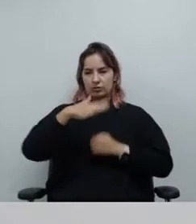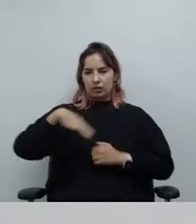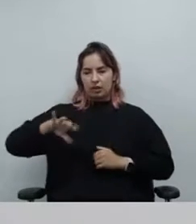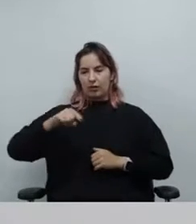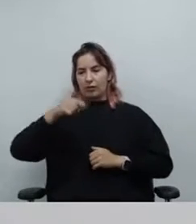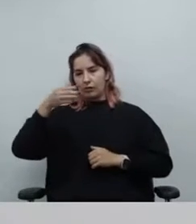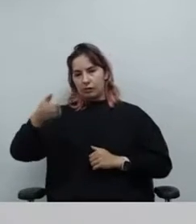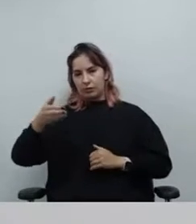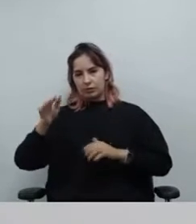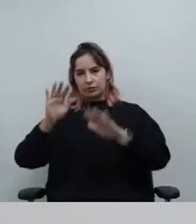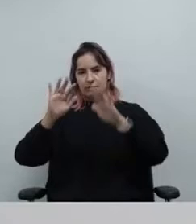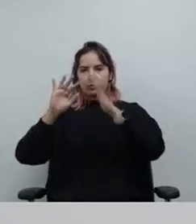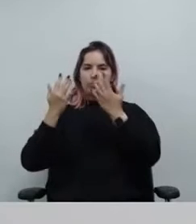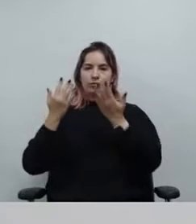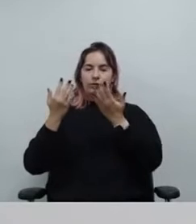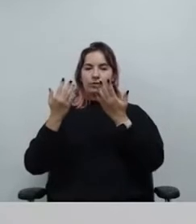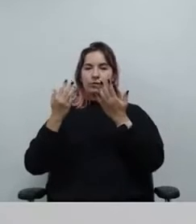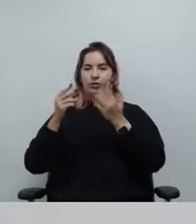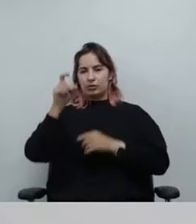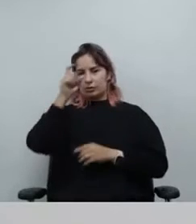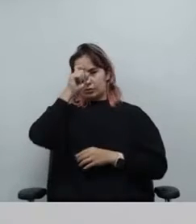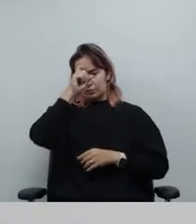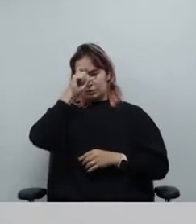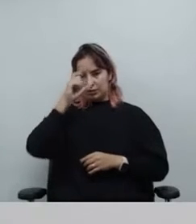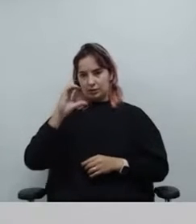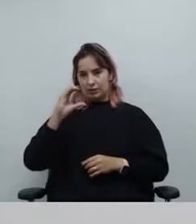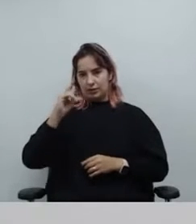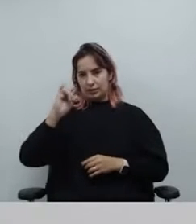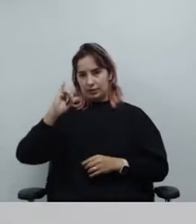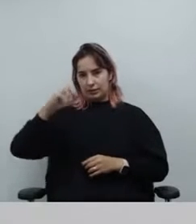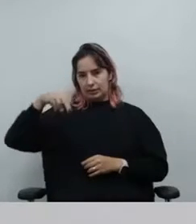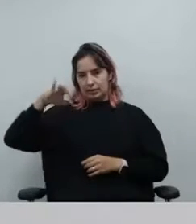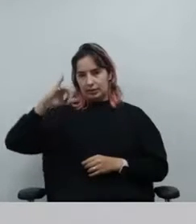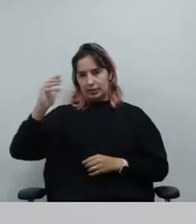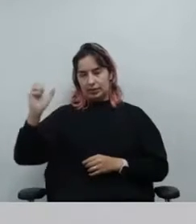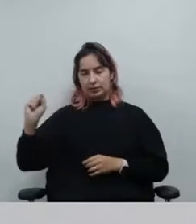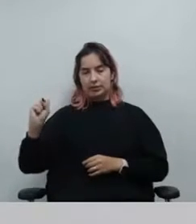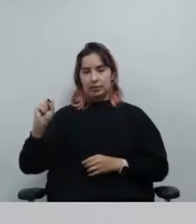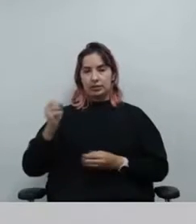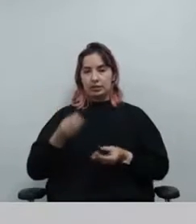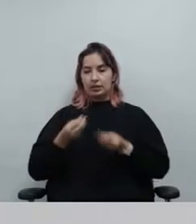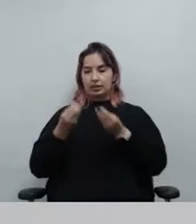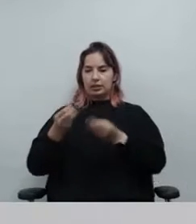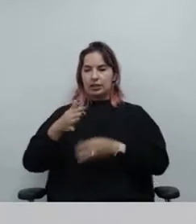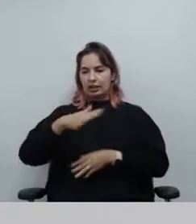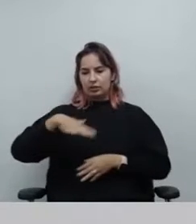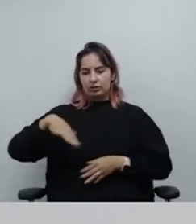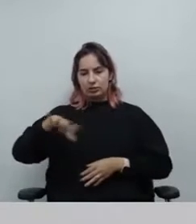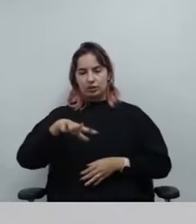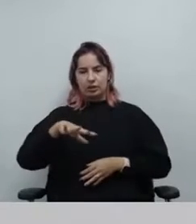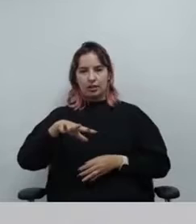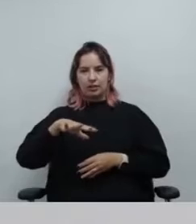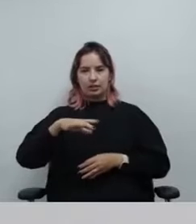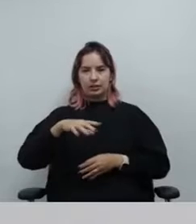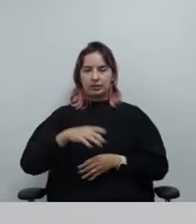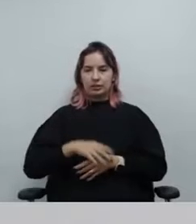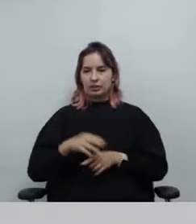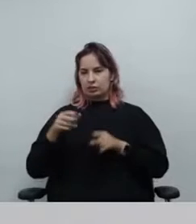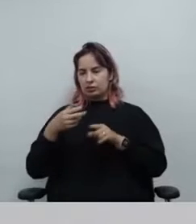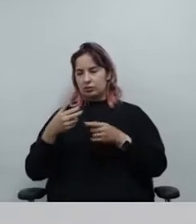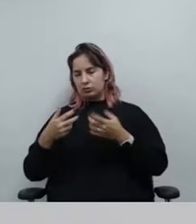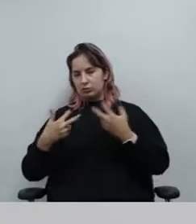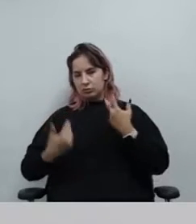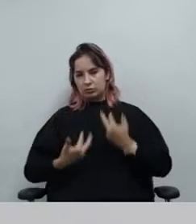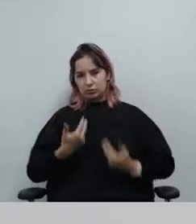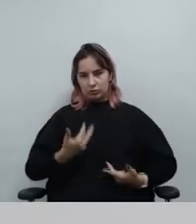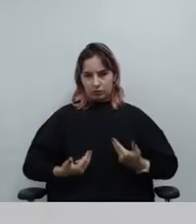dia 17, no Hospital das Clínicas da Faculdade de Medicina da USP, para a entrega de salas cirúrgicas e o anúncio da abertura de leitos em hospitais